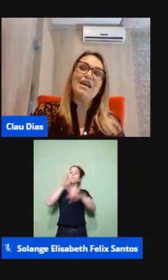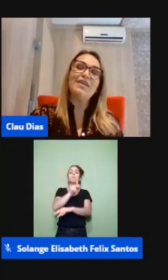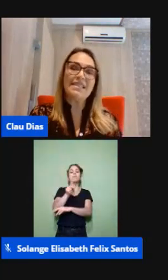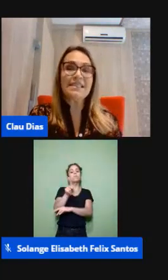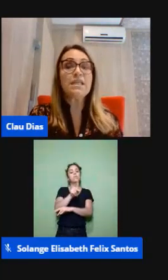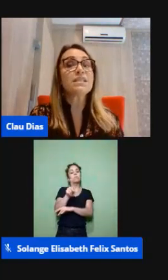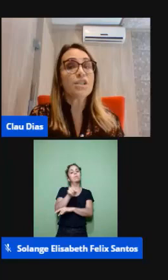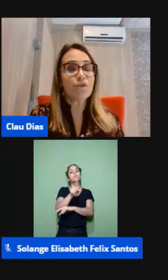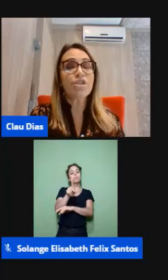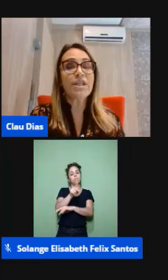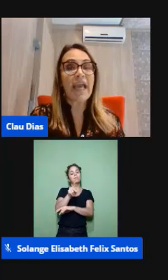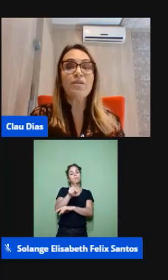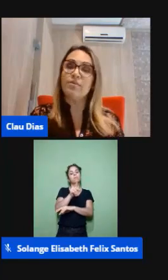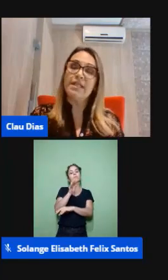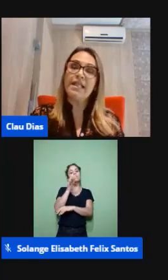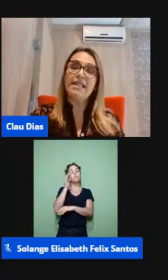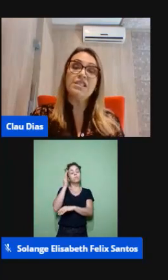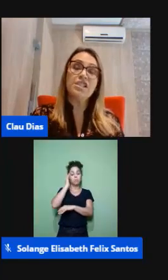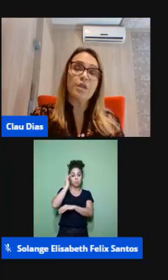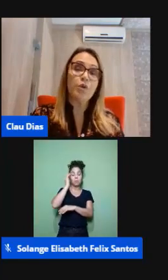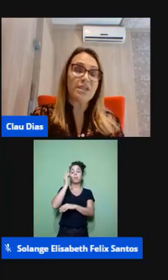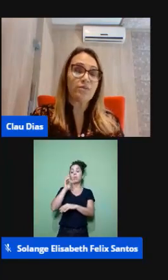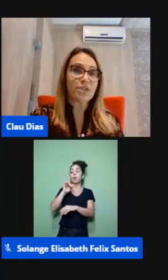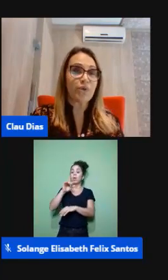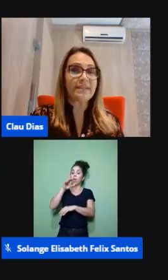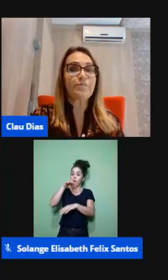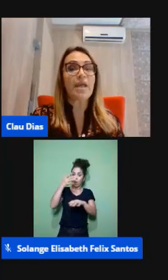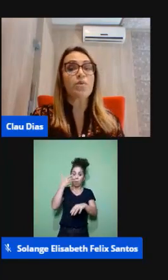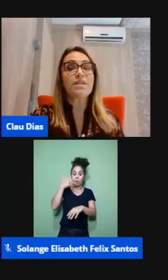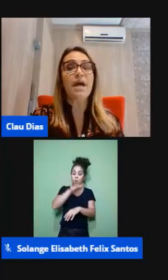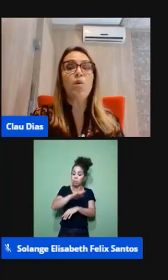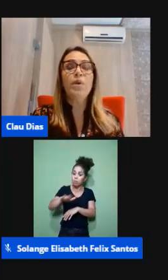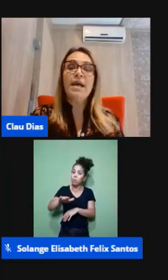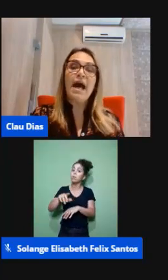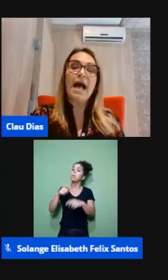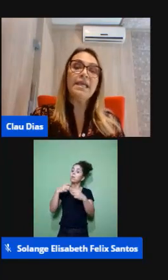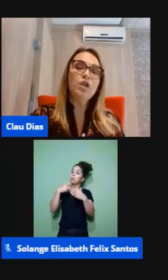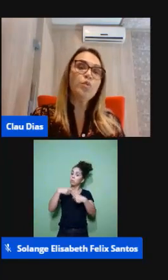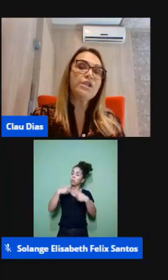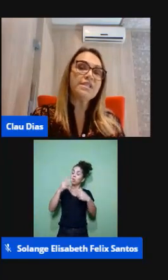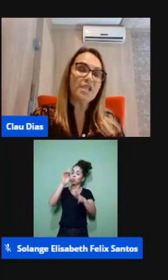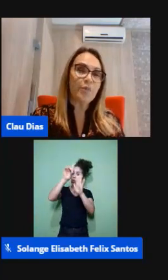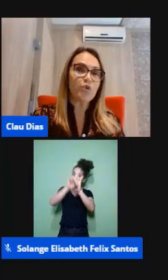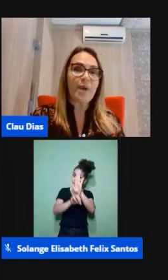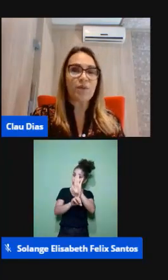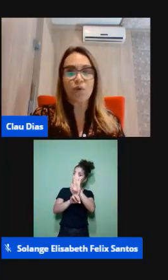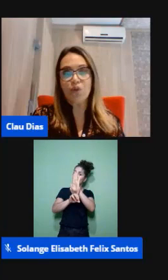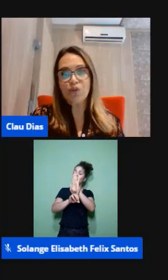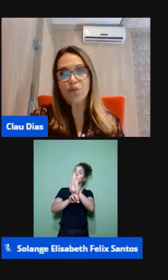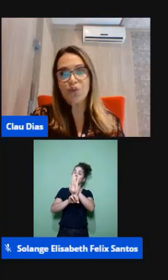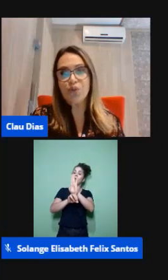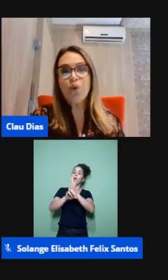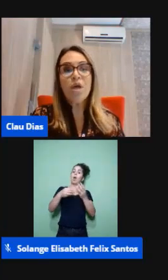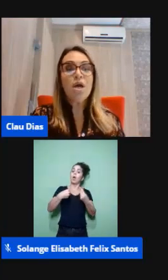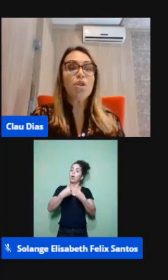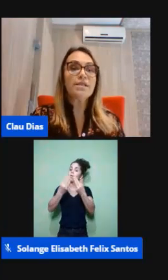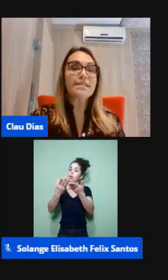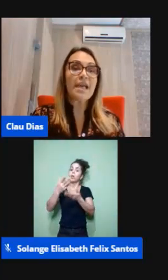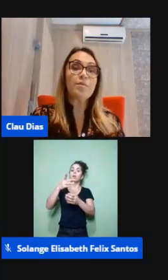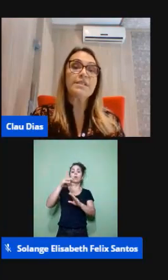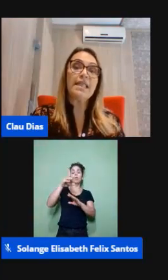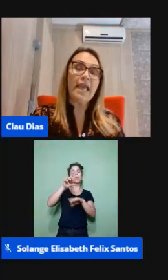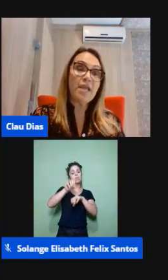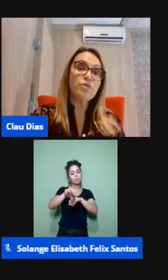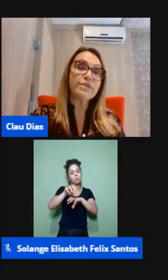professores entenderam que essas crianças tinham direito, né, da distribuição desse conhecimento. Então, aqui no município do Mato Grosso do Sul,